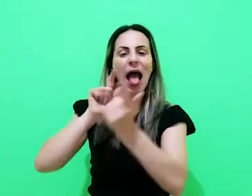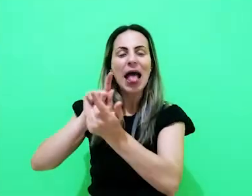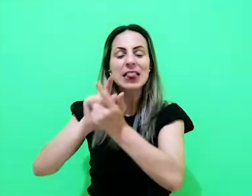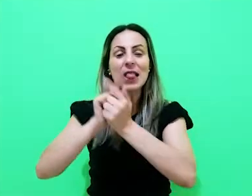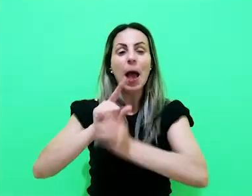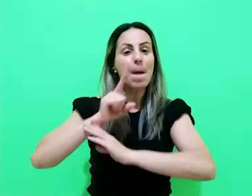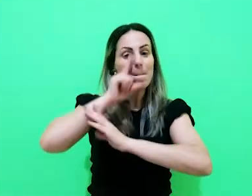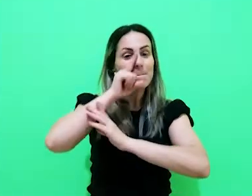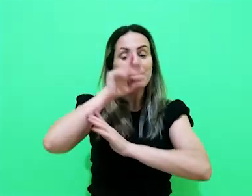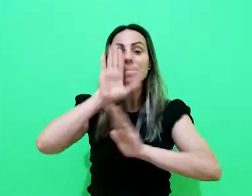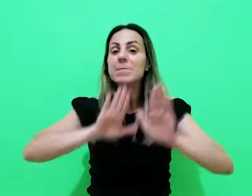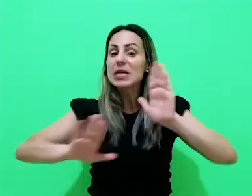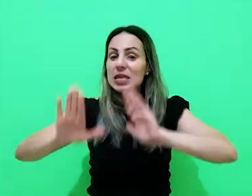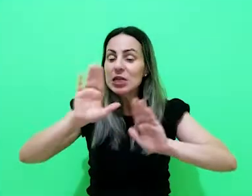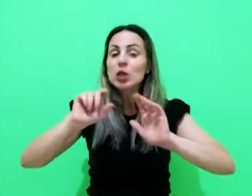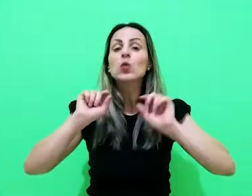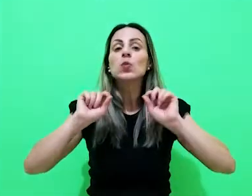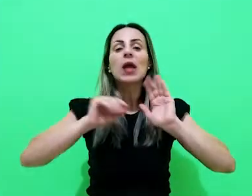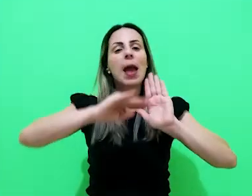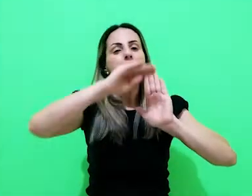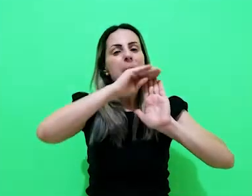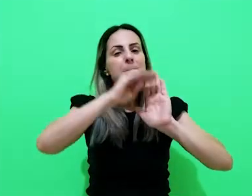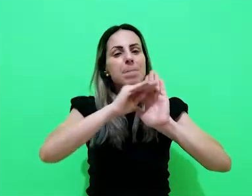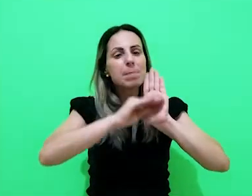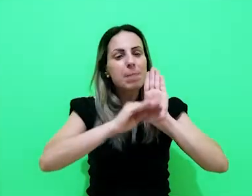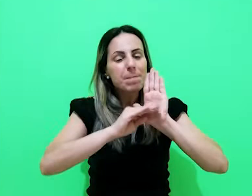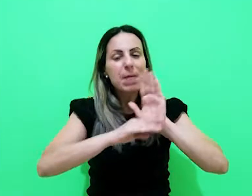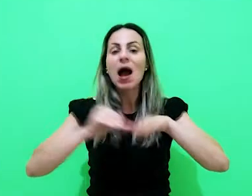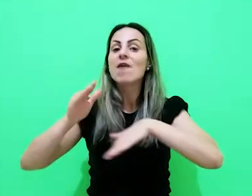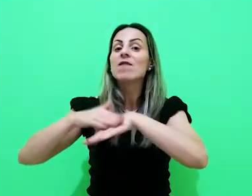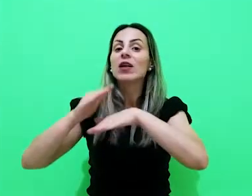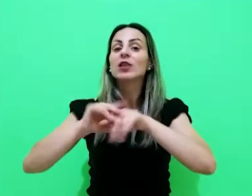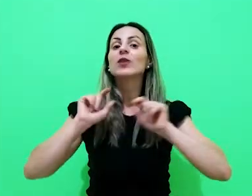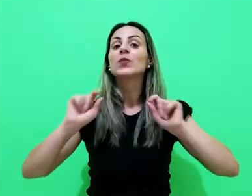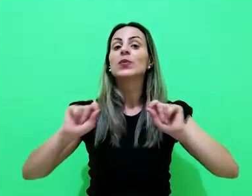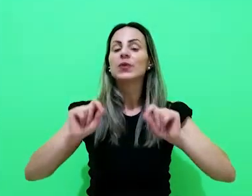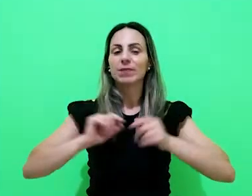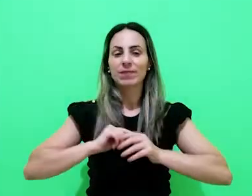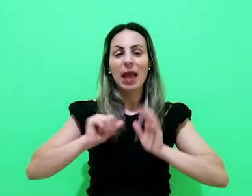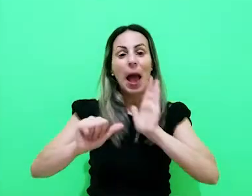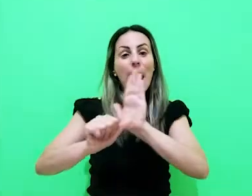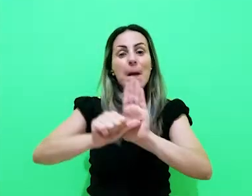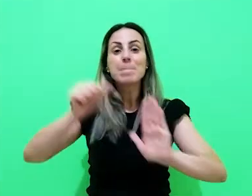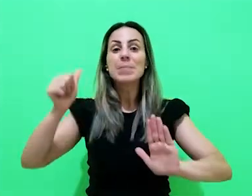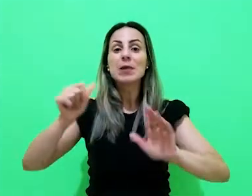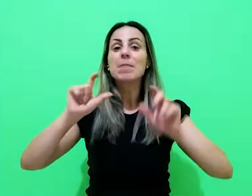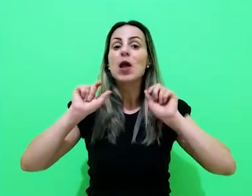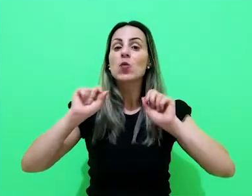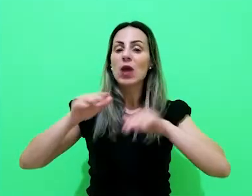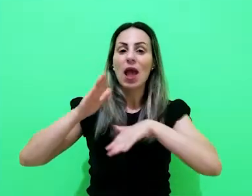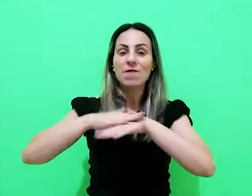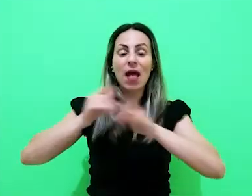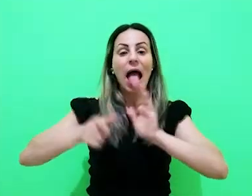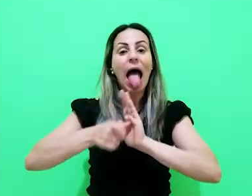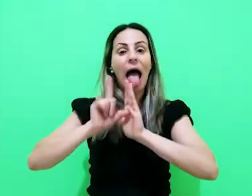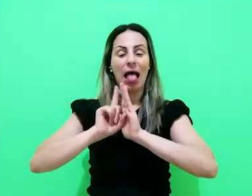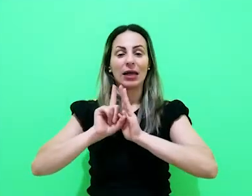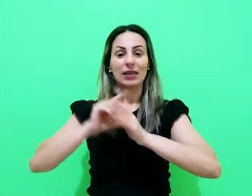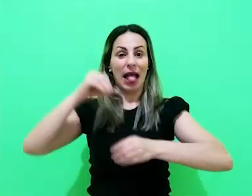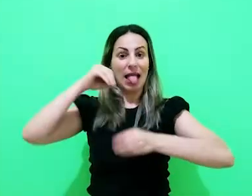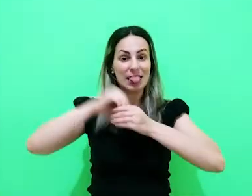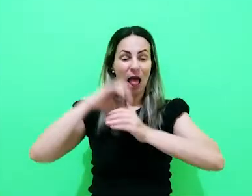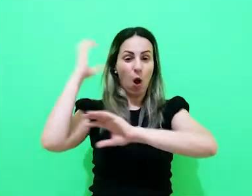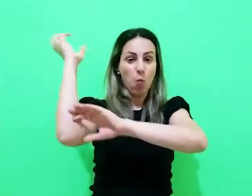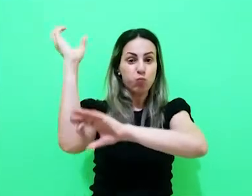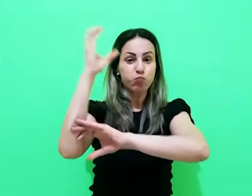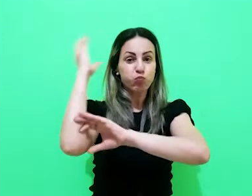riscos e perigos. Qual que é a sequência do que nós vamos ter que fazer, gente? Qual a primeira coisa que eu faço antes de descer da viatura?